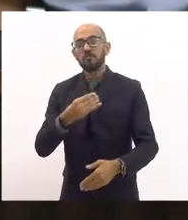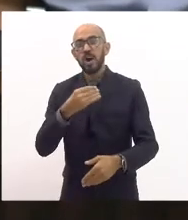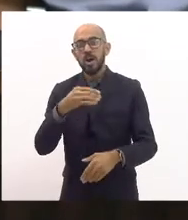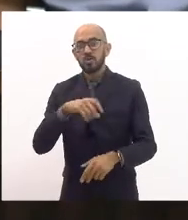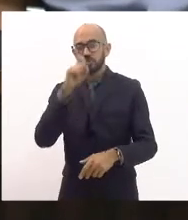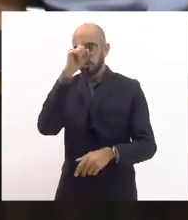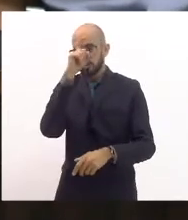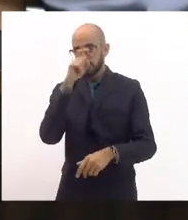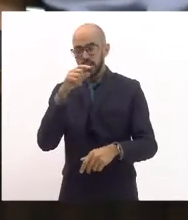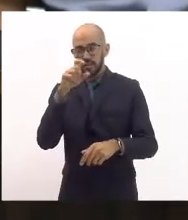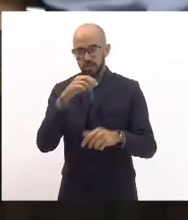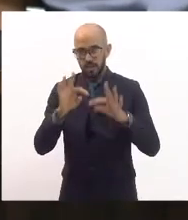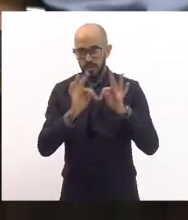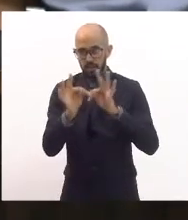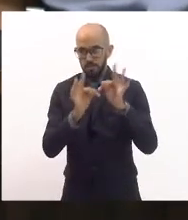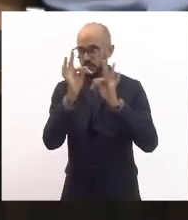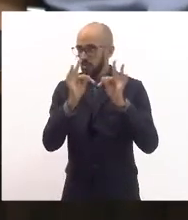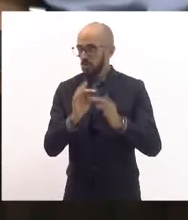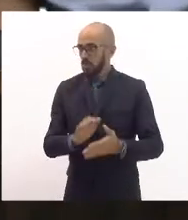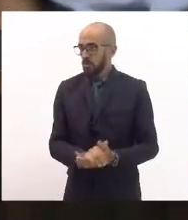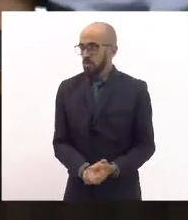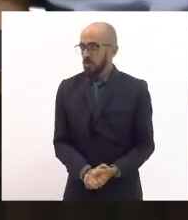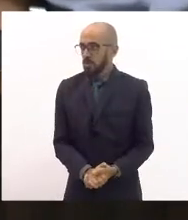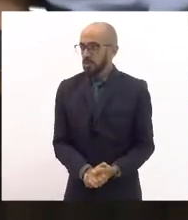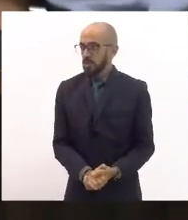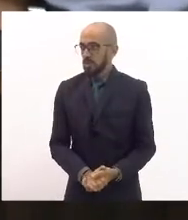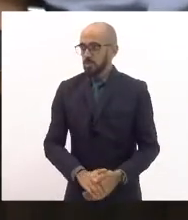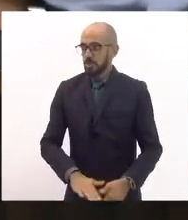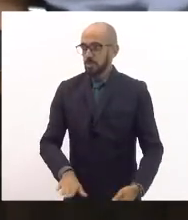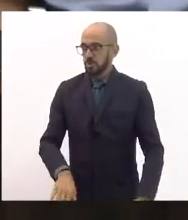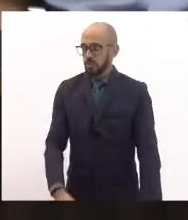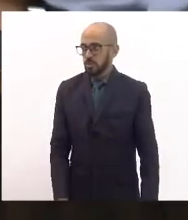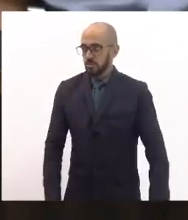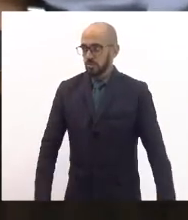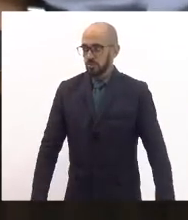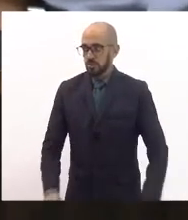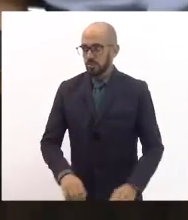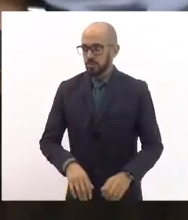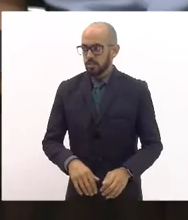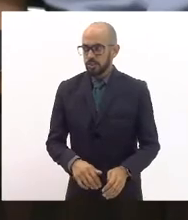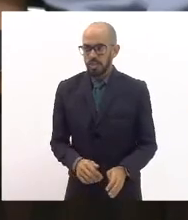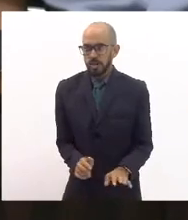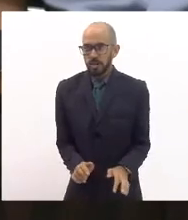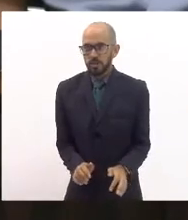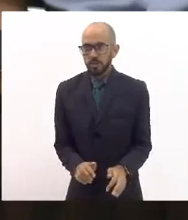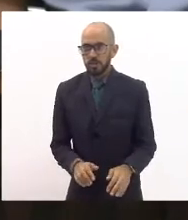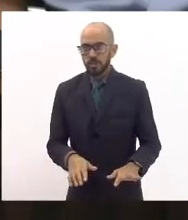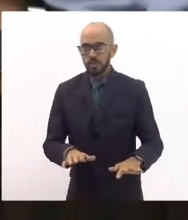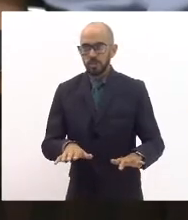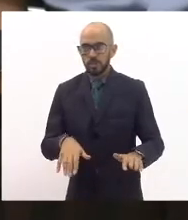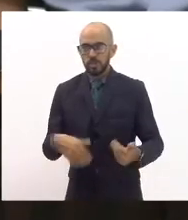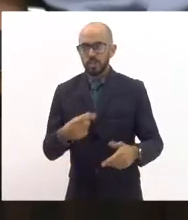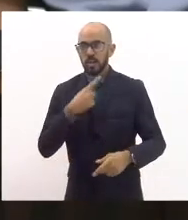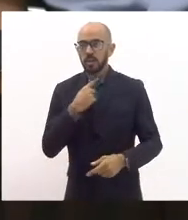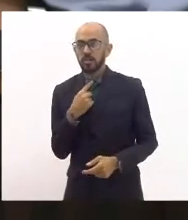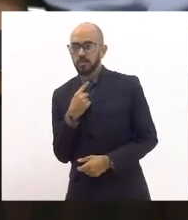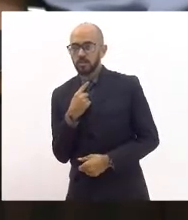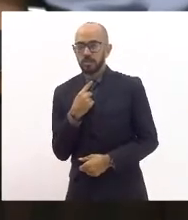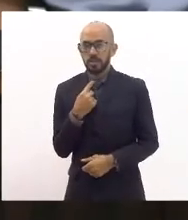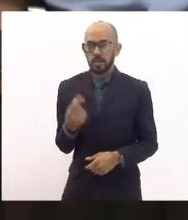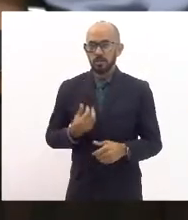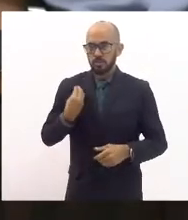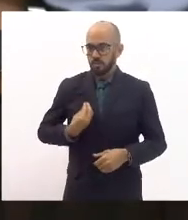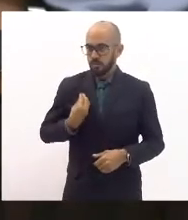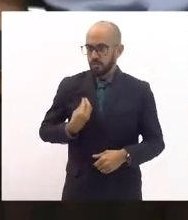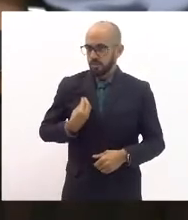de tratamentos não era um disfarce sorrateiro ela vontade de vivenciar o abandono